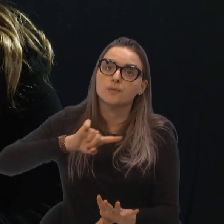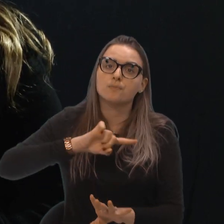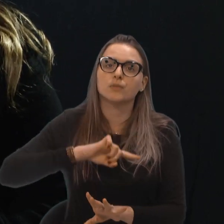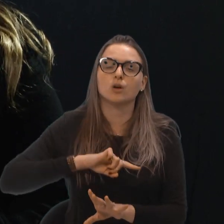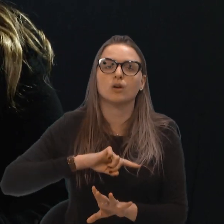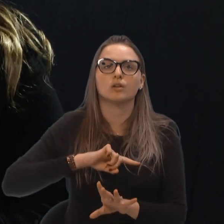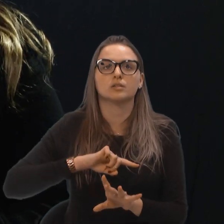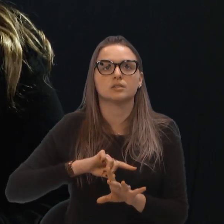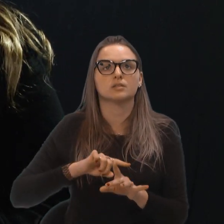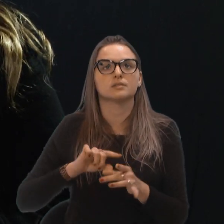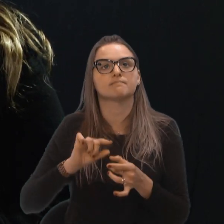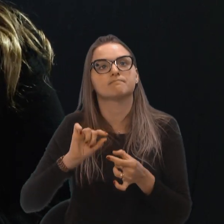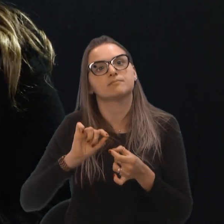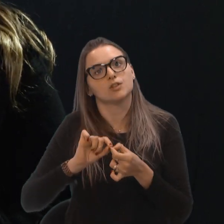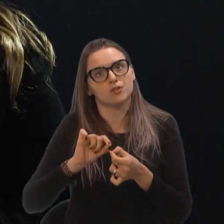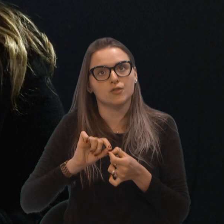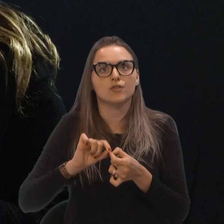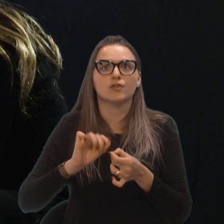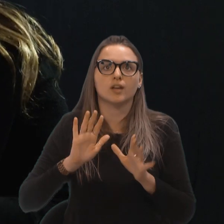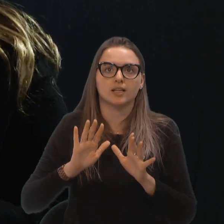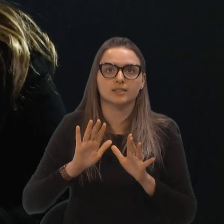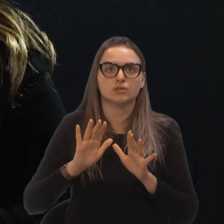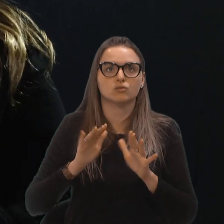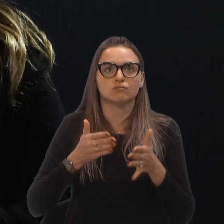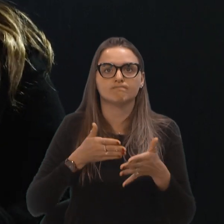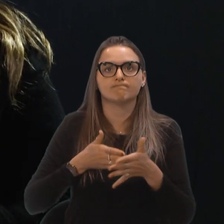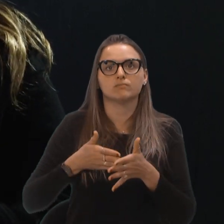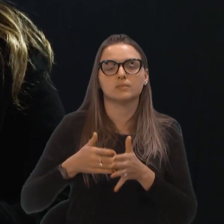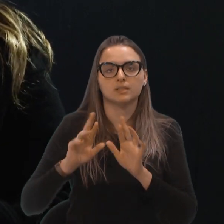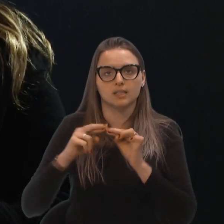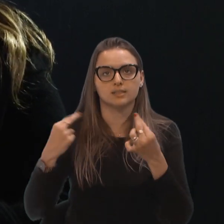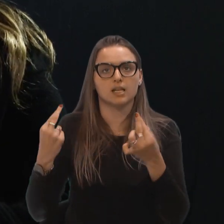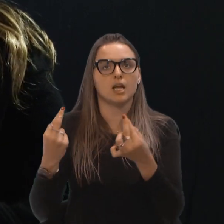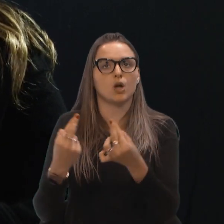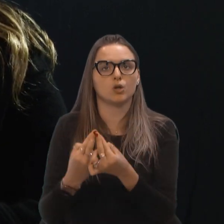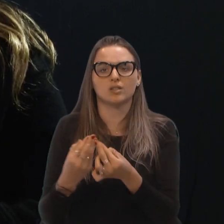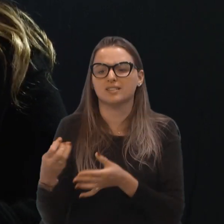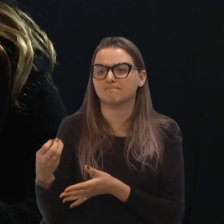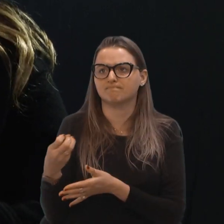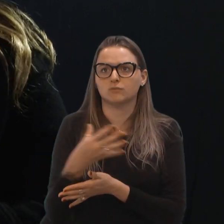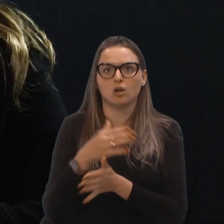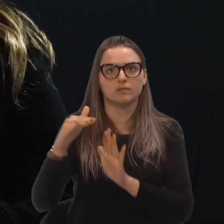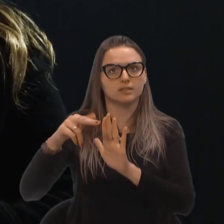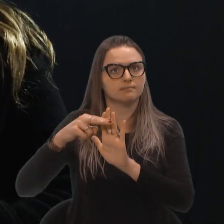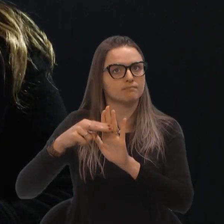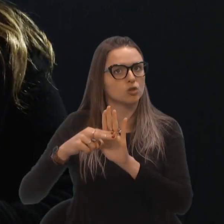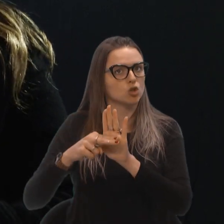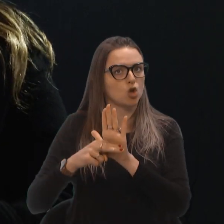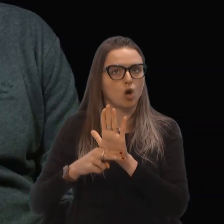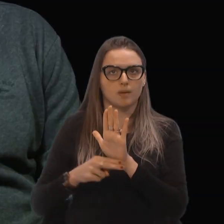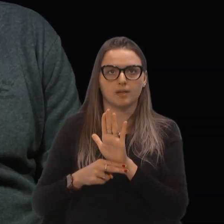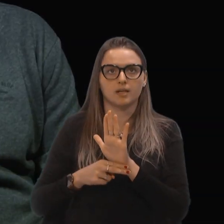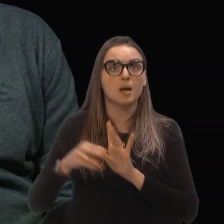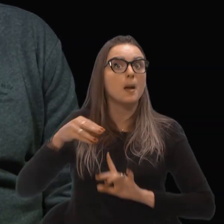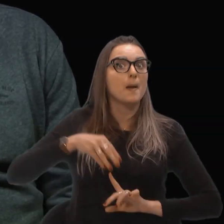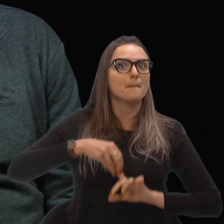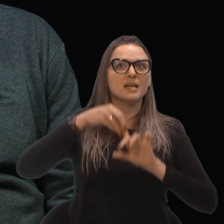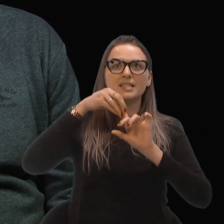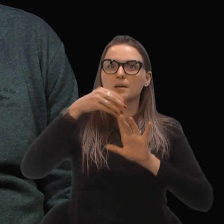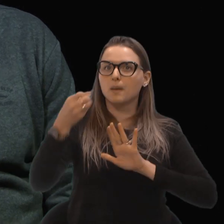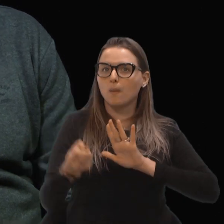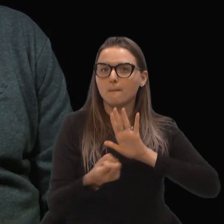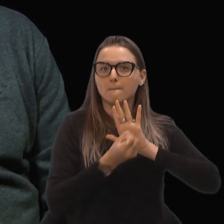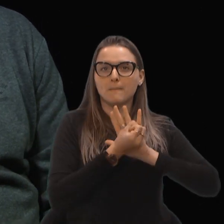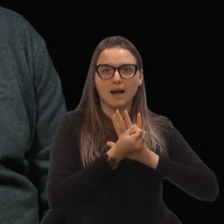nós realmente impusemos em relação às sessões ordinárias uma série de restrições. E o